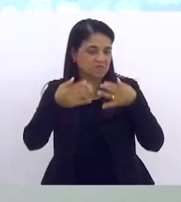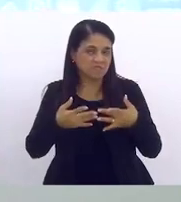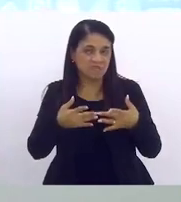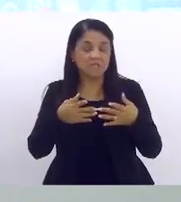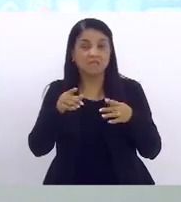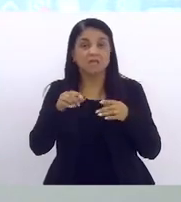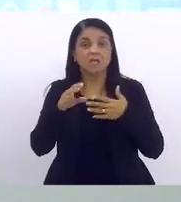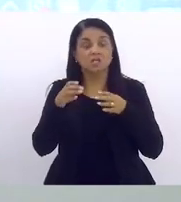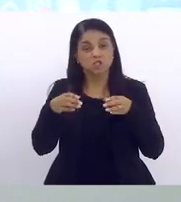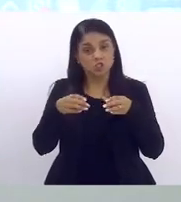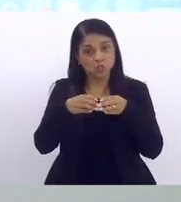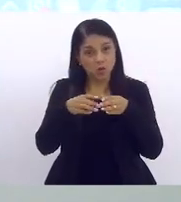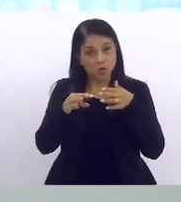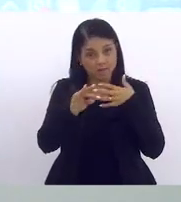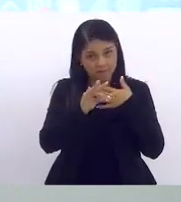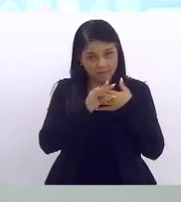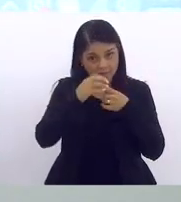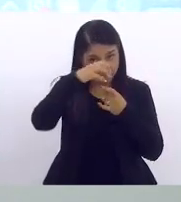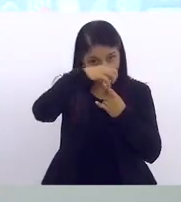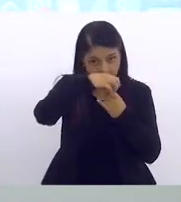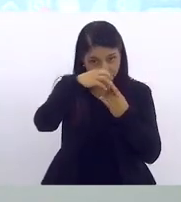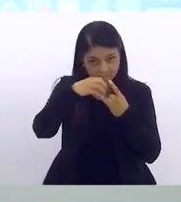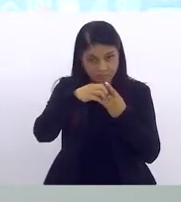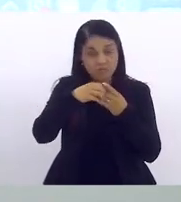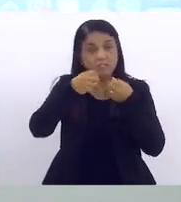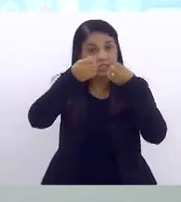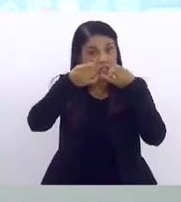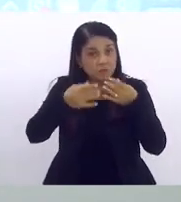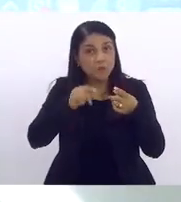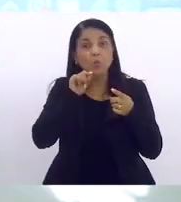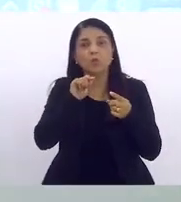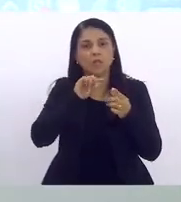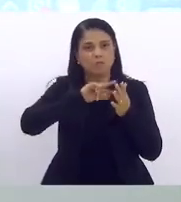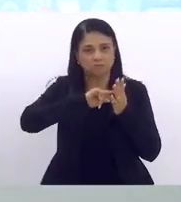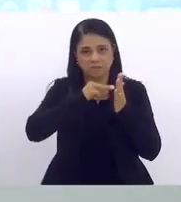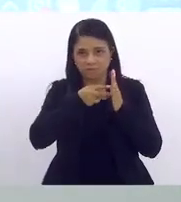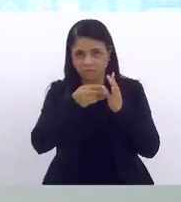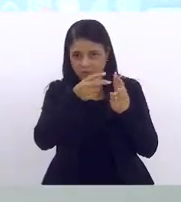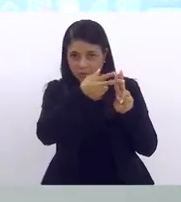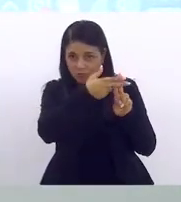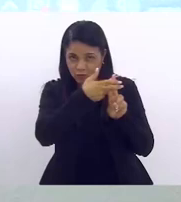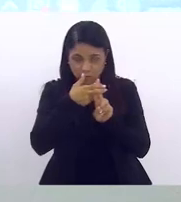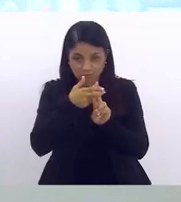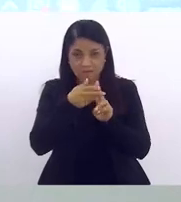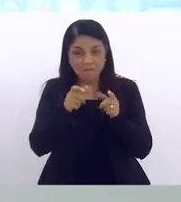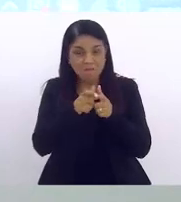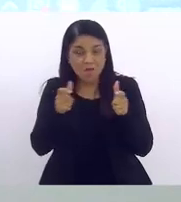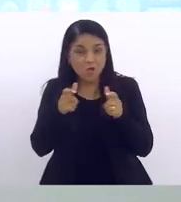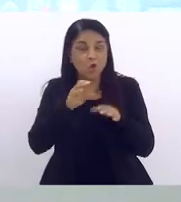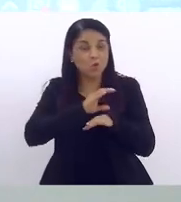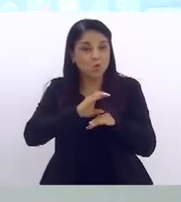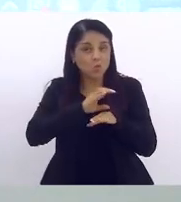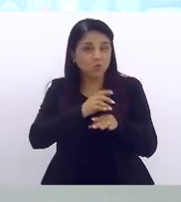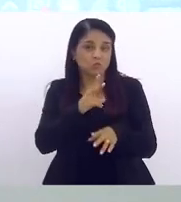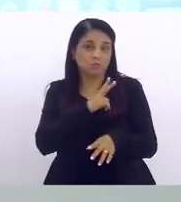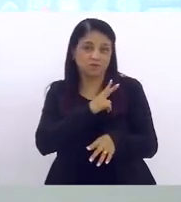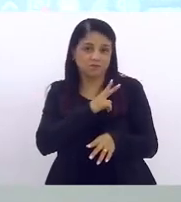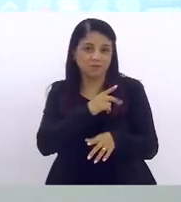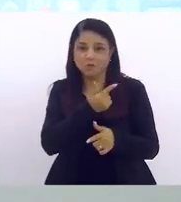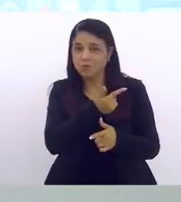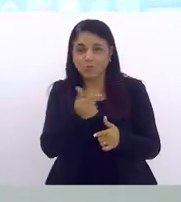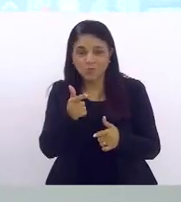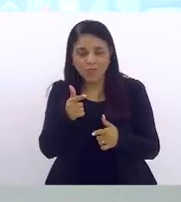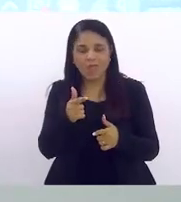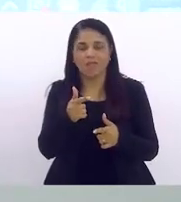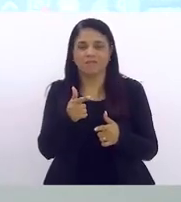Escola Politécnica que fala do SUS, ok, massa. Mas a maioria das doulas vem ainda de cursos privados e não tem a discussão sobre o SUS. Então, na Acolher Gestante, a